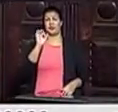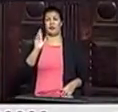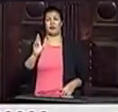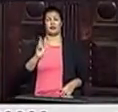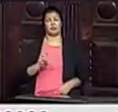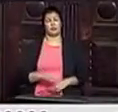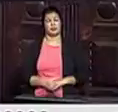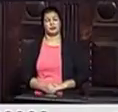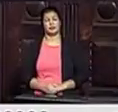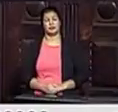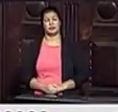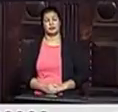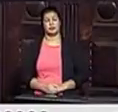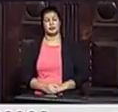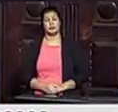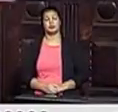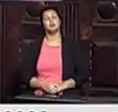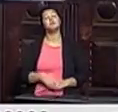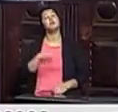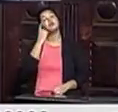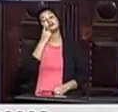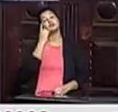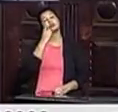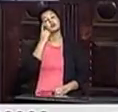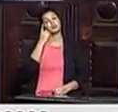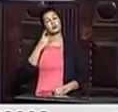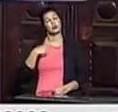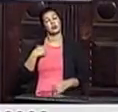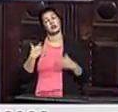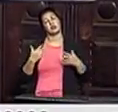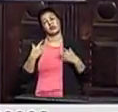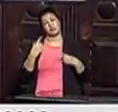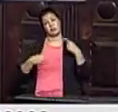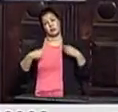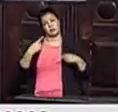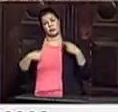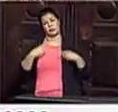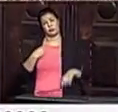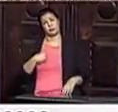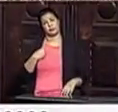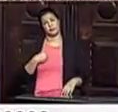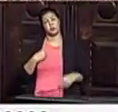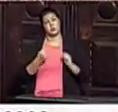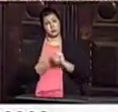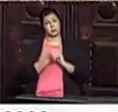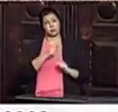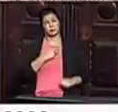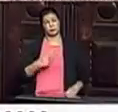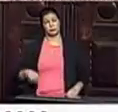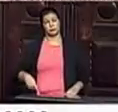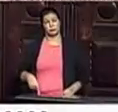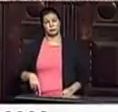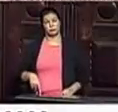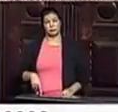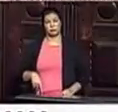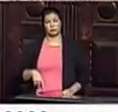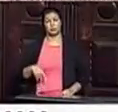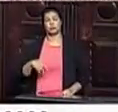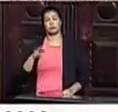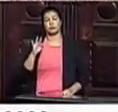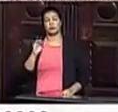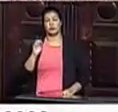Deputado Waldeck. Deputado Luiz Paulo, eu queria participar desse debate, ainda que brevemente, presidenta, deputada Fatinha, que